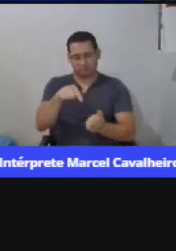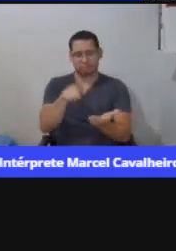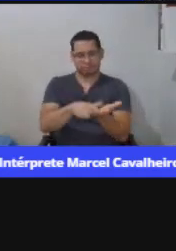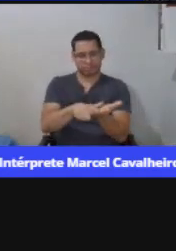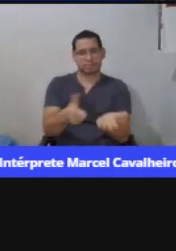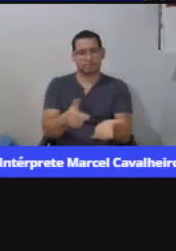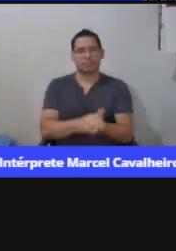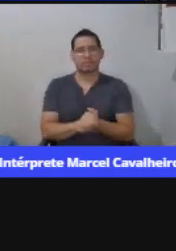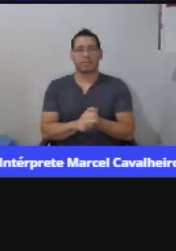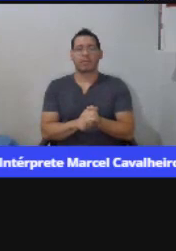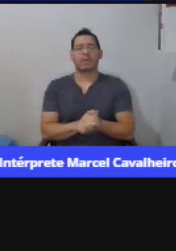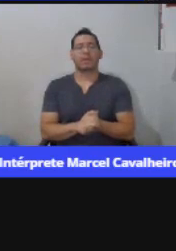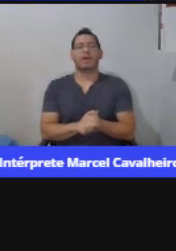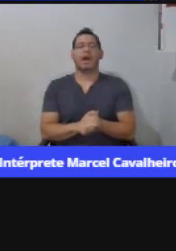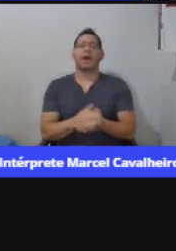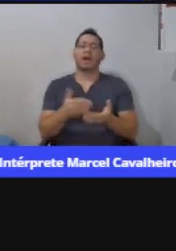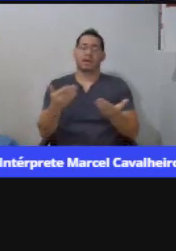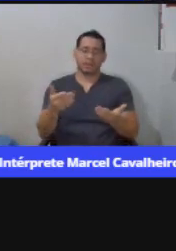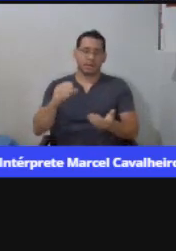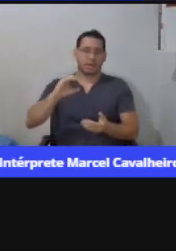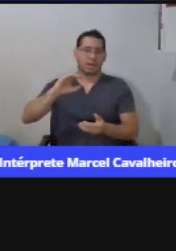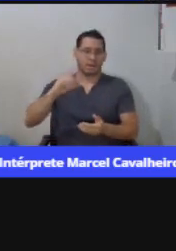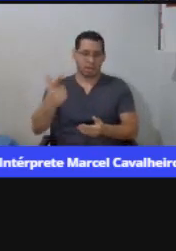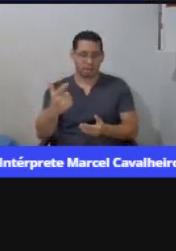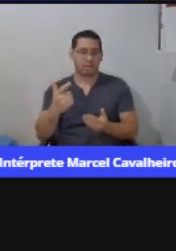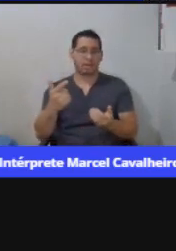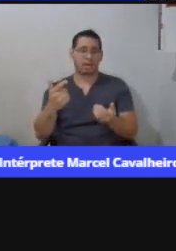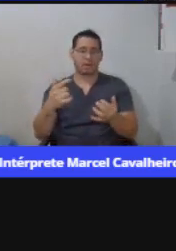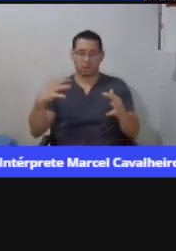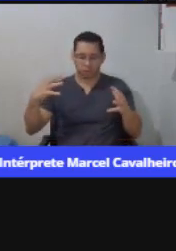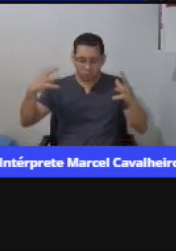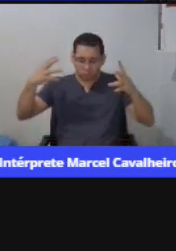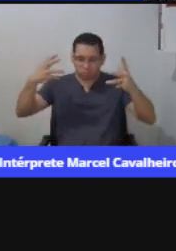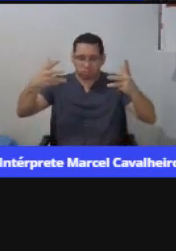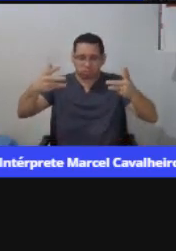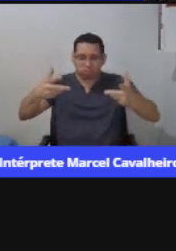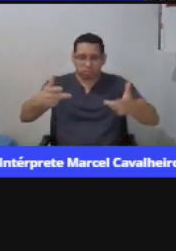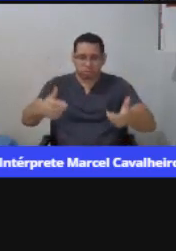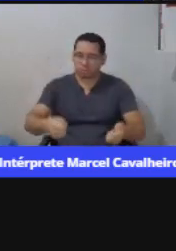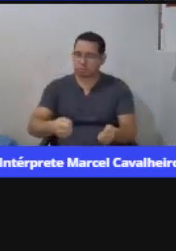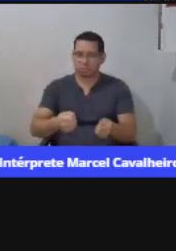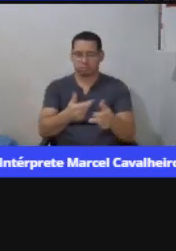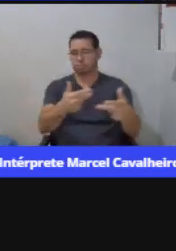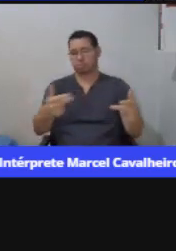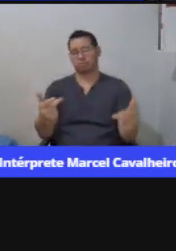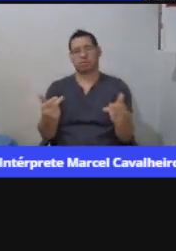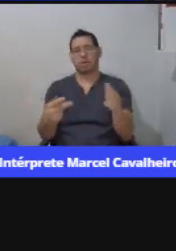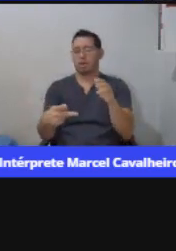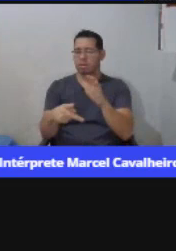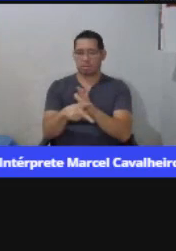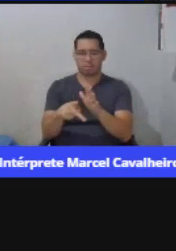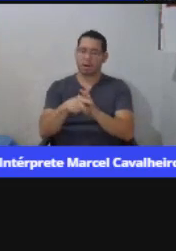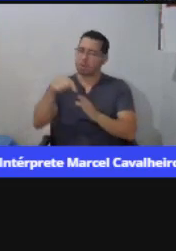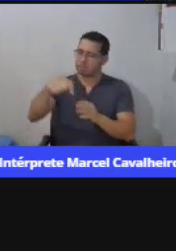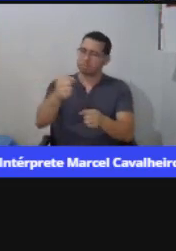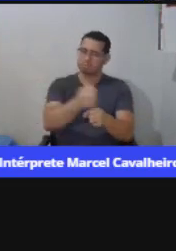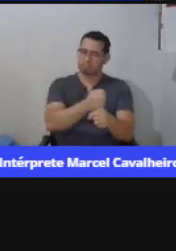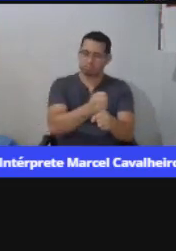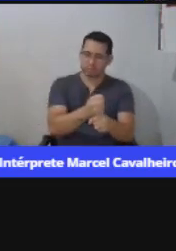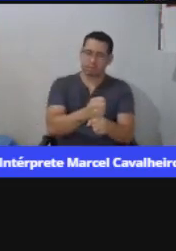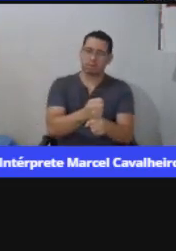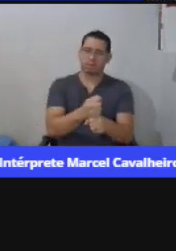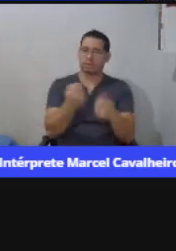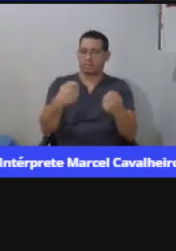E, logicamente, contemplando, né, todas as habilidades do ano vigente, ou pelo menos